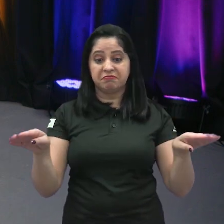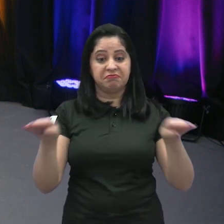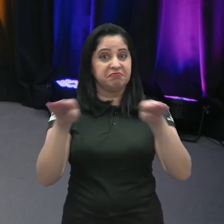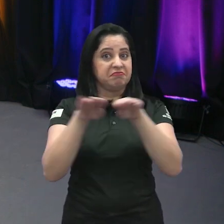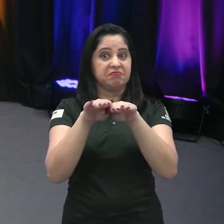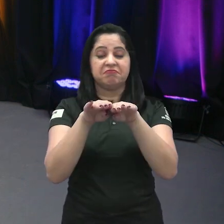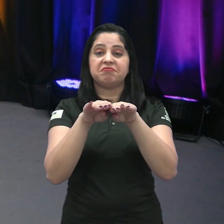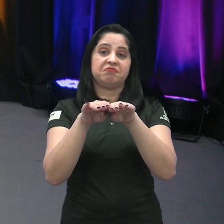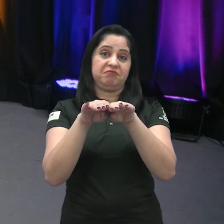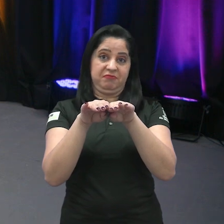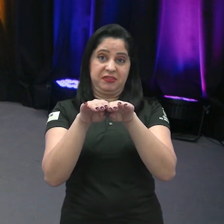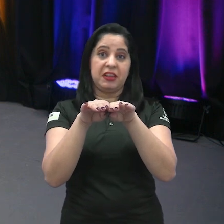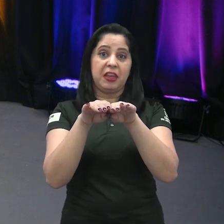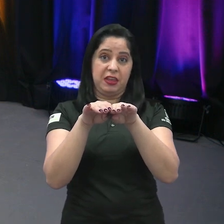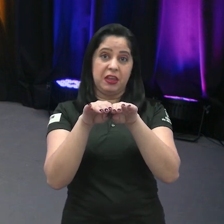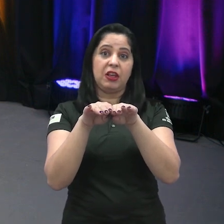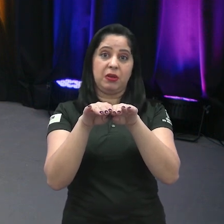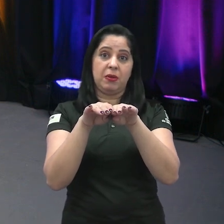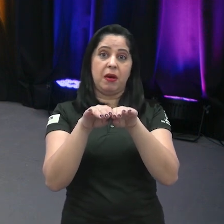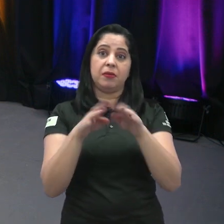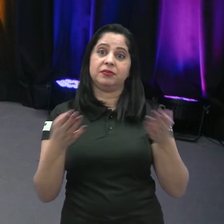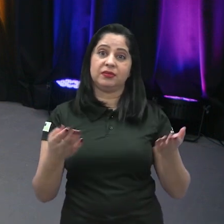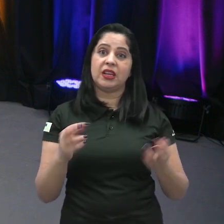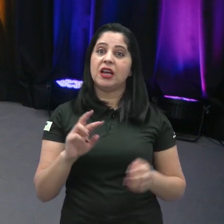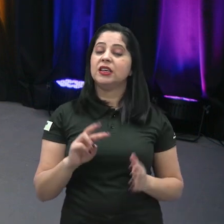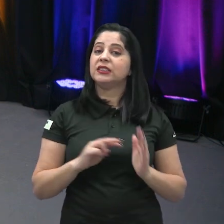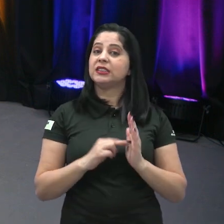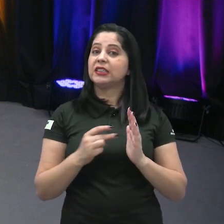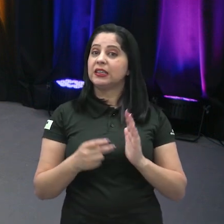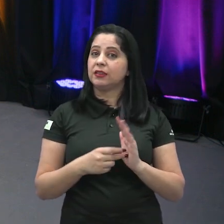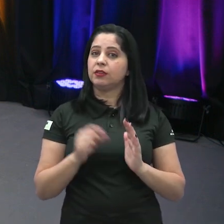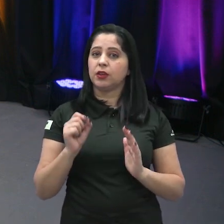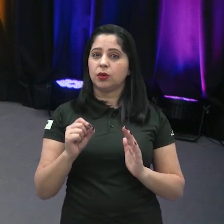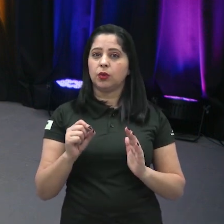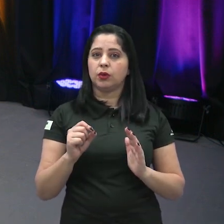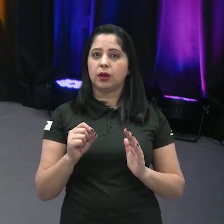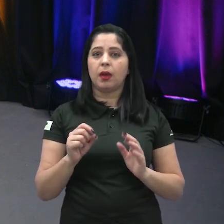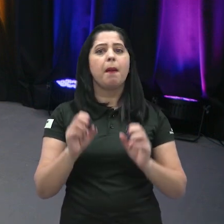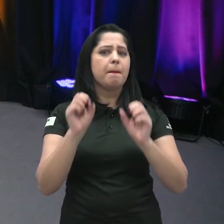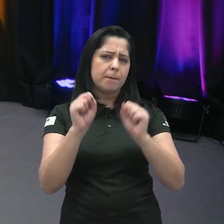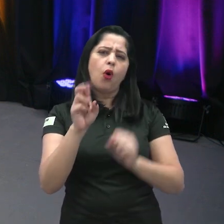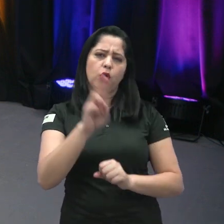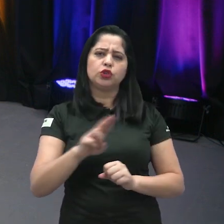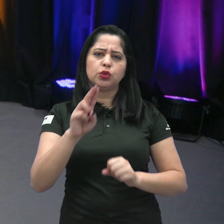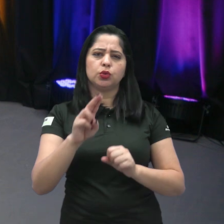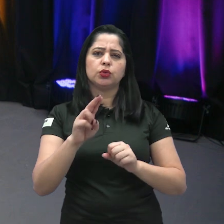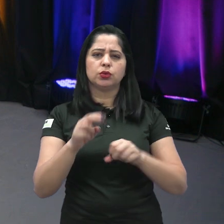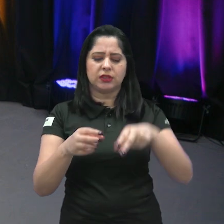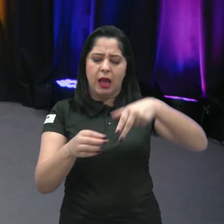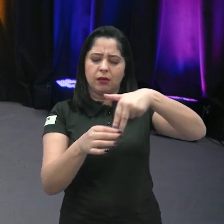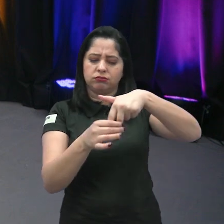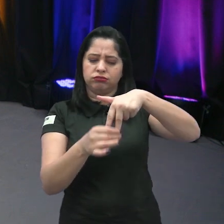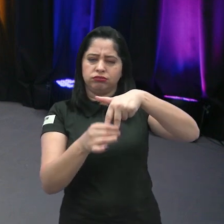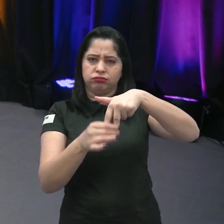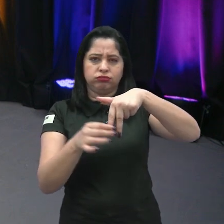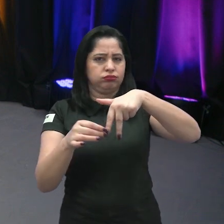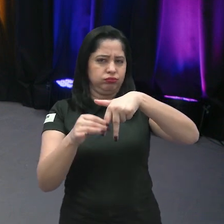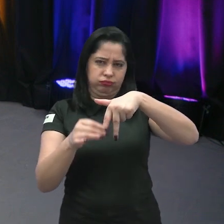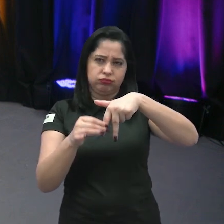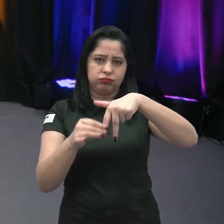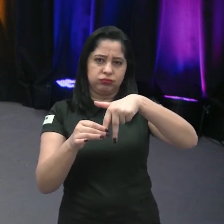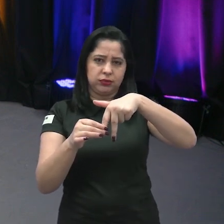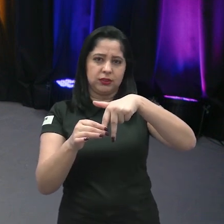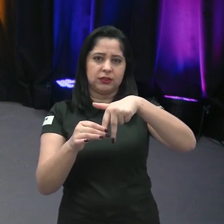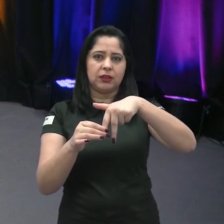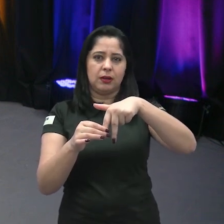obtiveram o mesmo resultado de hipertrofia muscular. Ou seja, é importante, talvez coloque uma caneleira ou sem